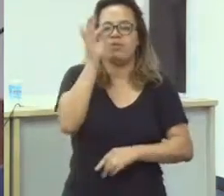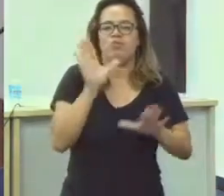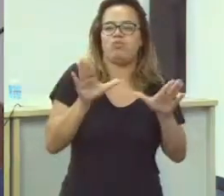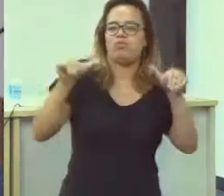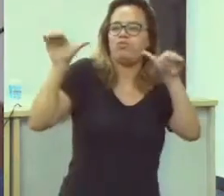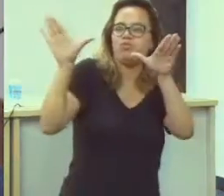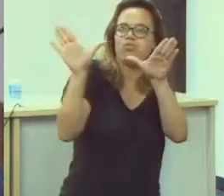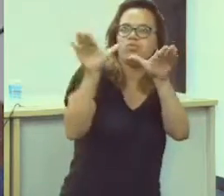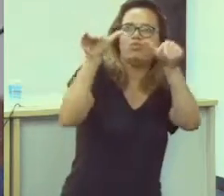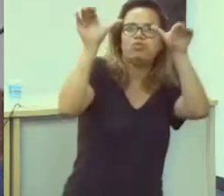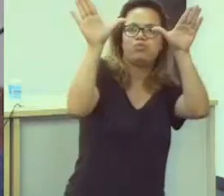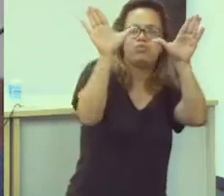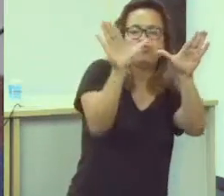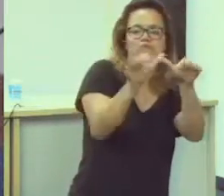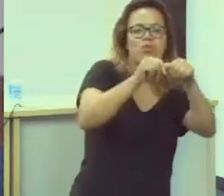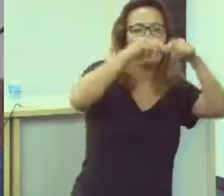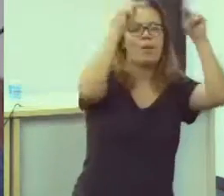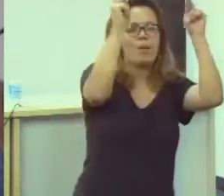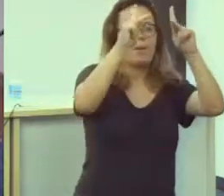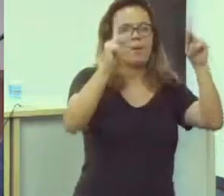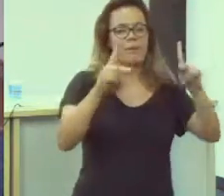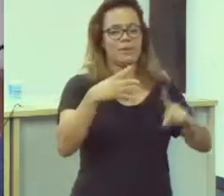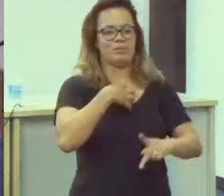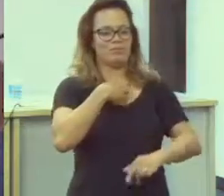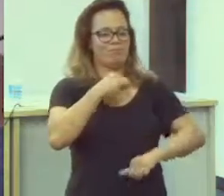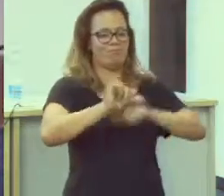arca o nosso tormento agrava.